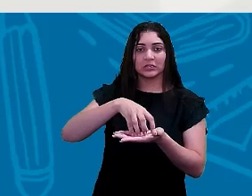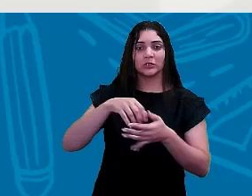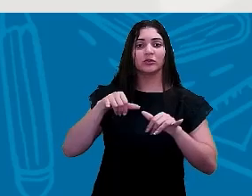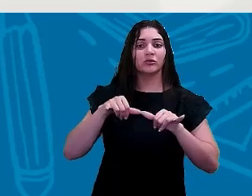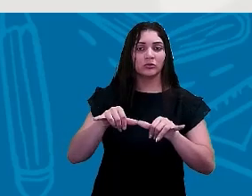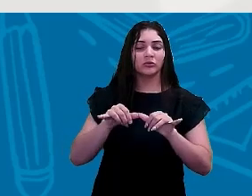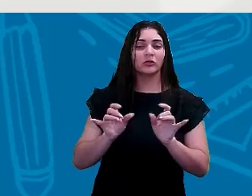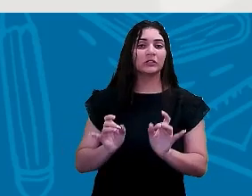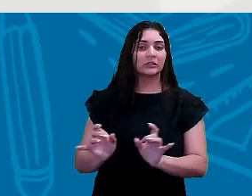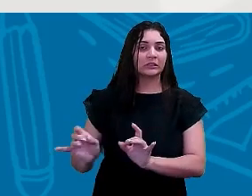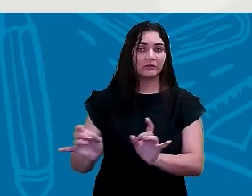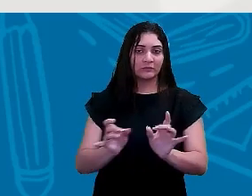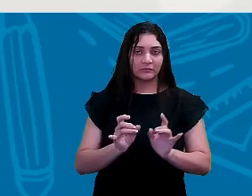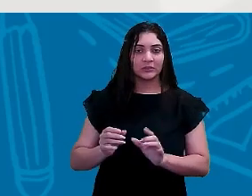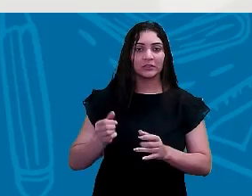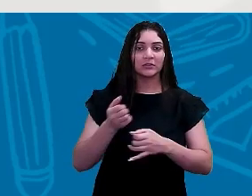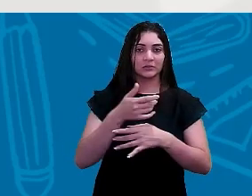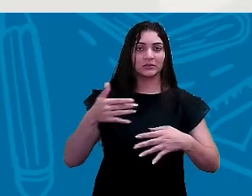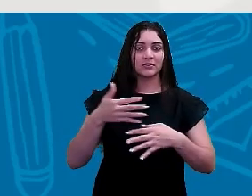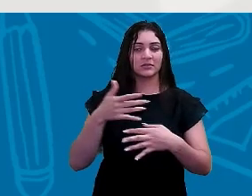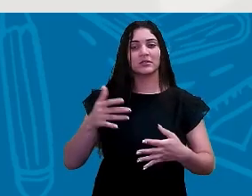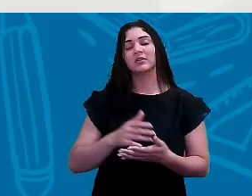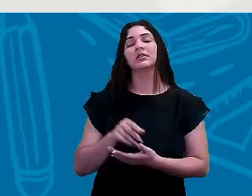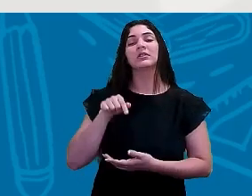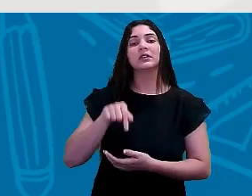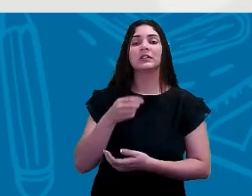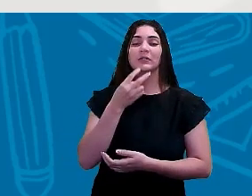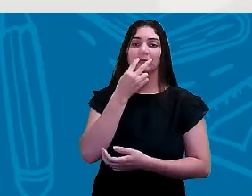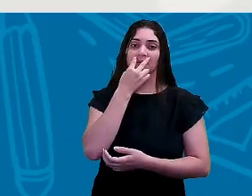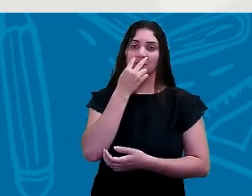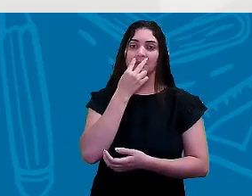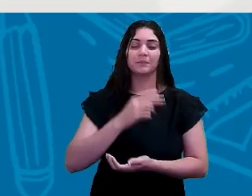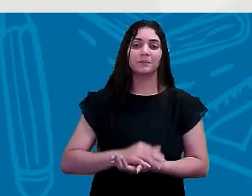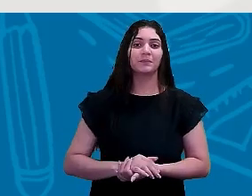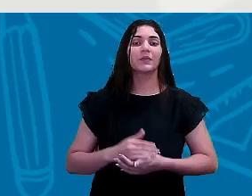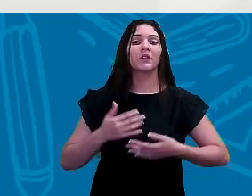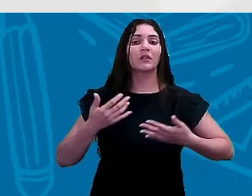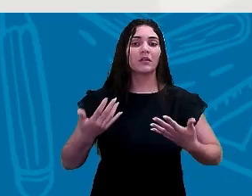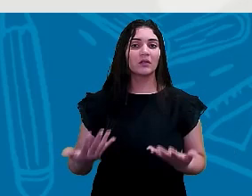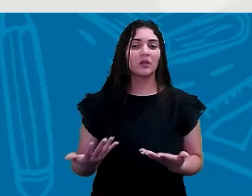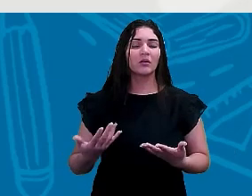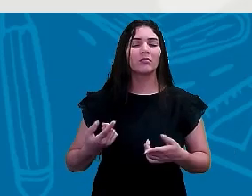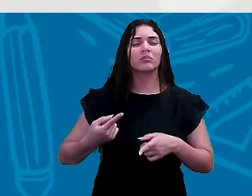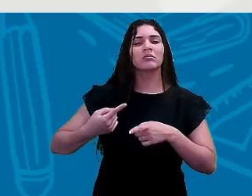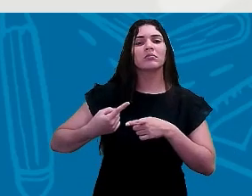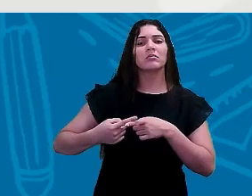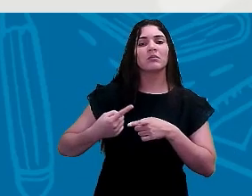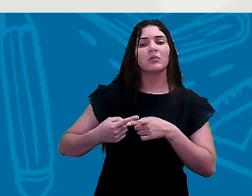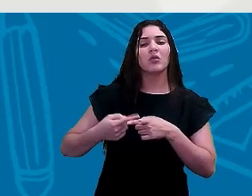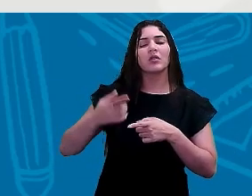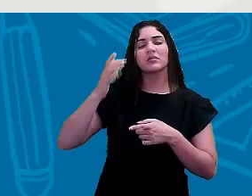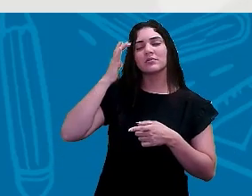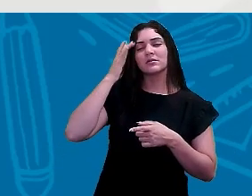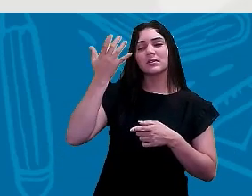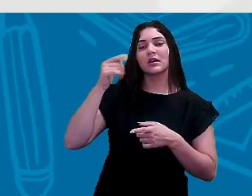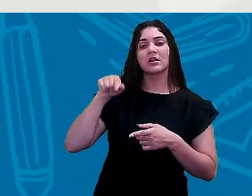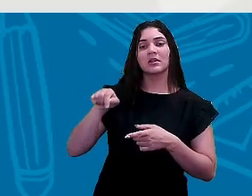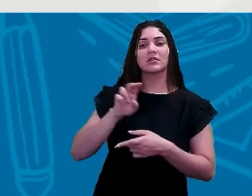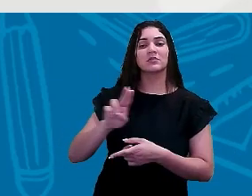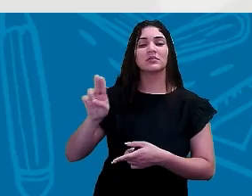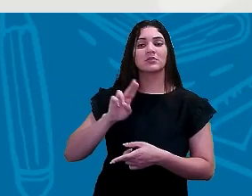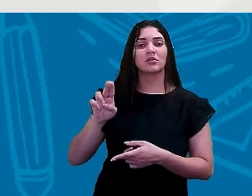comercial, o centro comercial, né? Da cidade da Vitória de Santo Antão. Então, aqui, por que será que esse